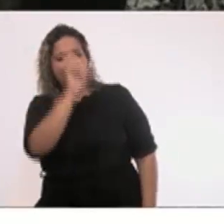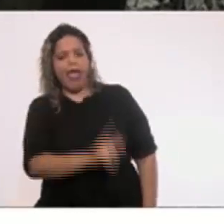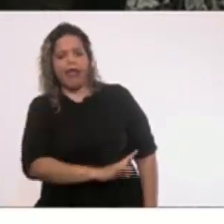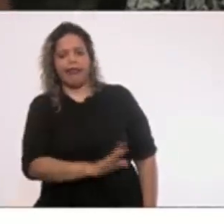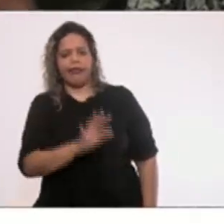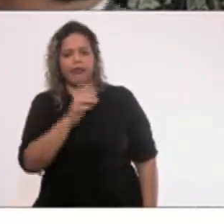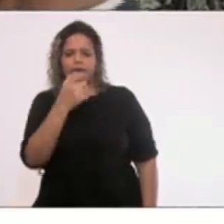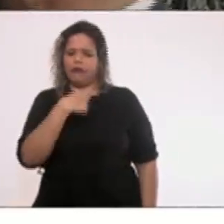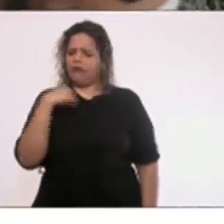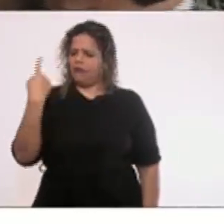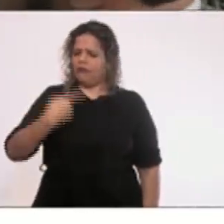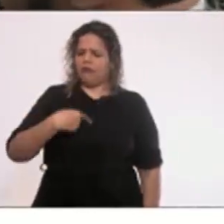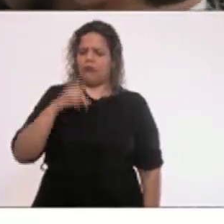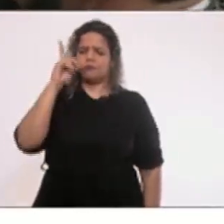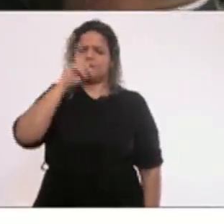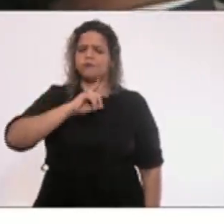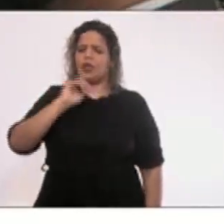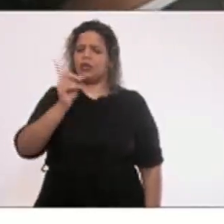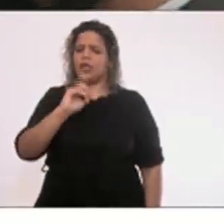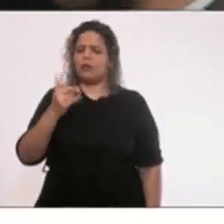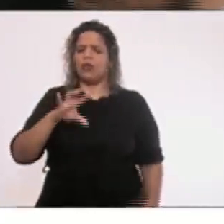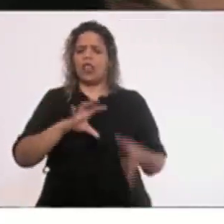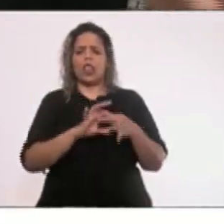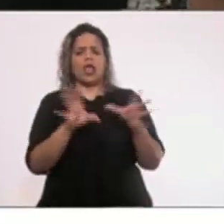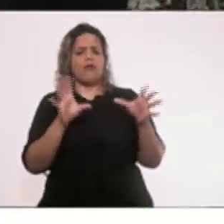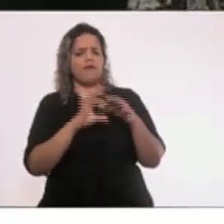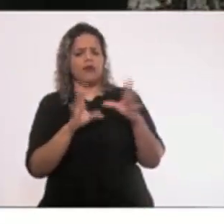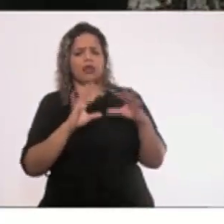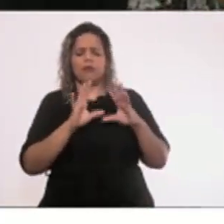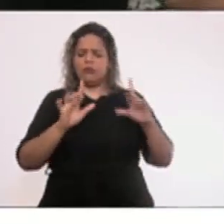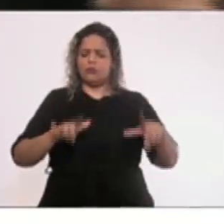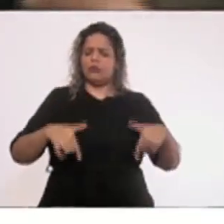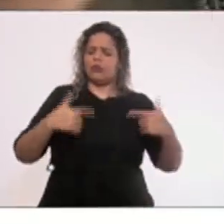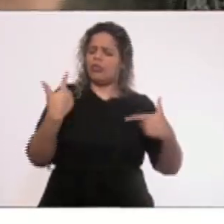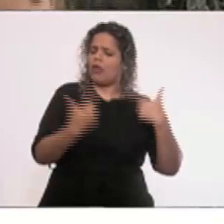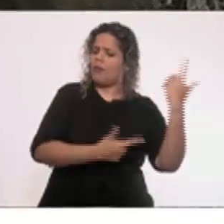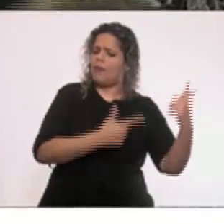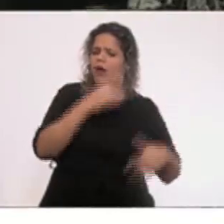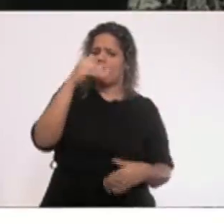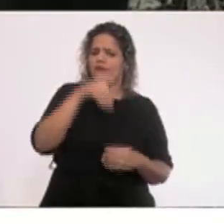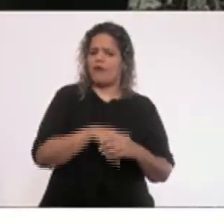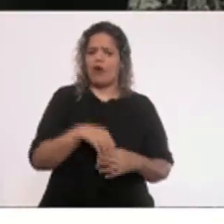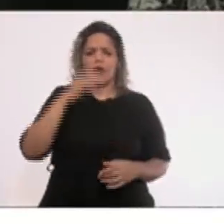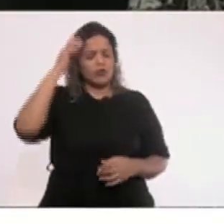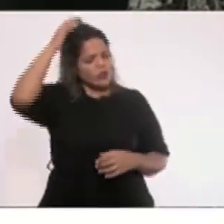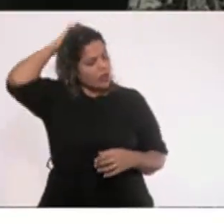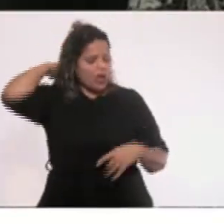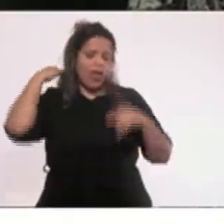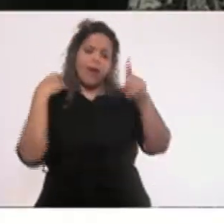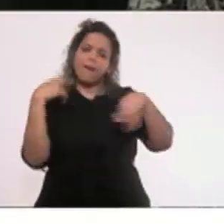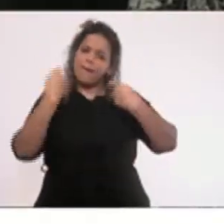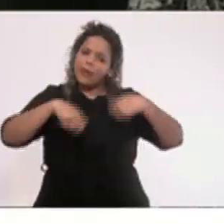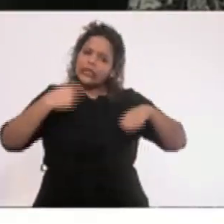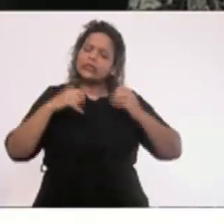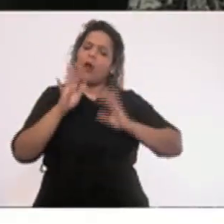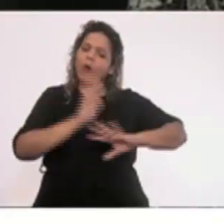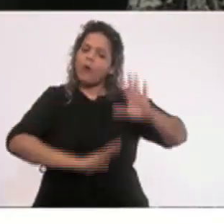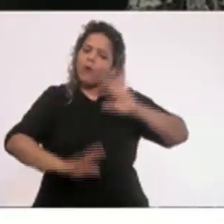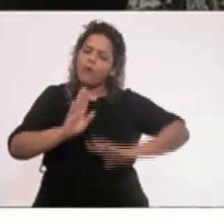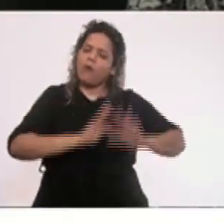ele e não os deputados que livremente exercem o seu direito de voto. Ele precisa moderar o